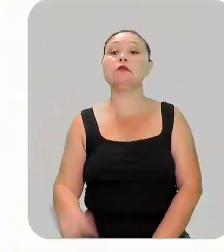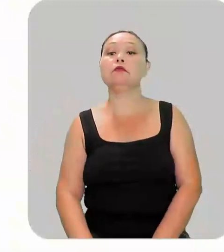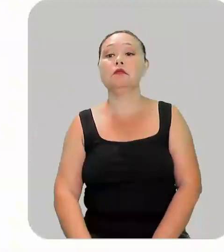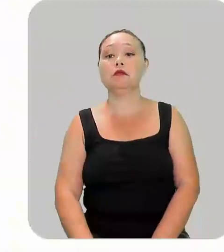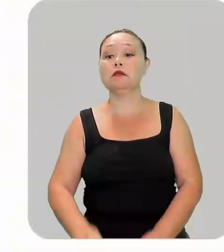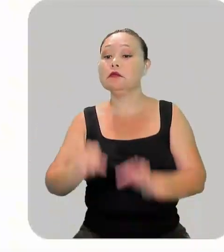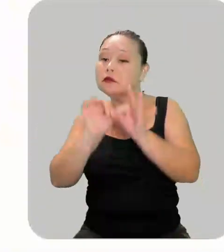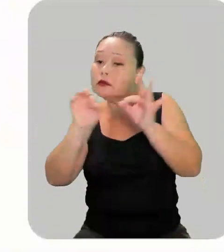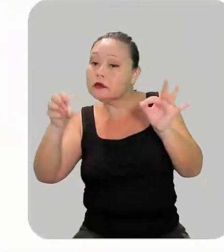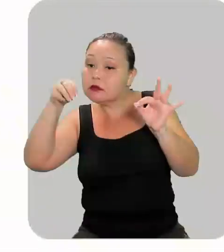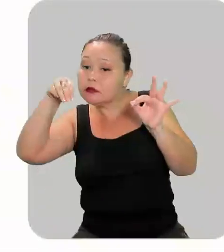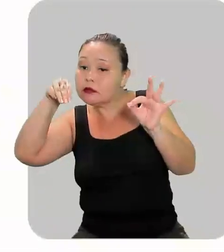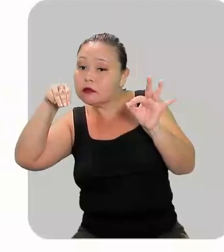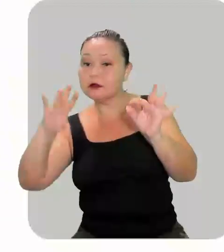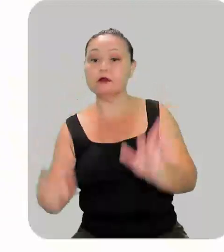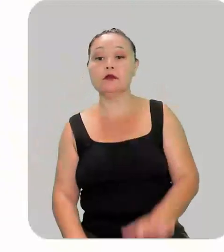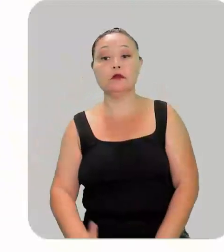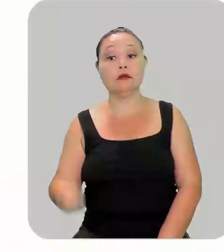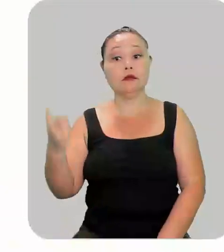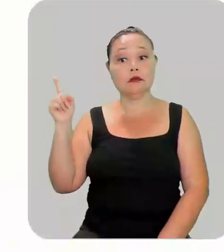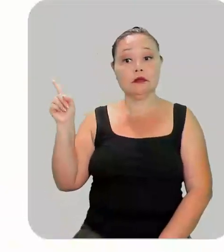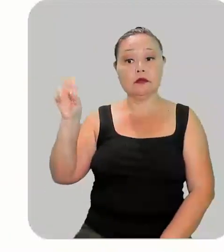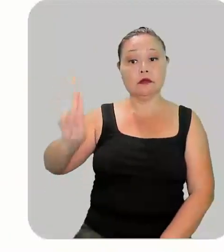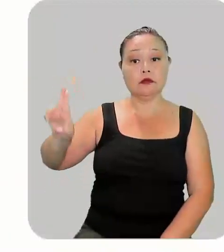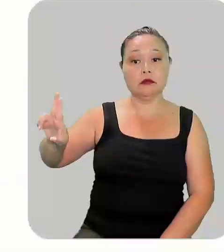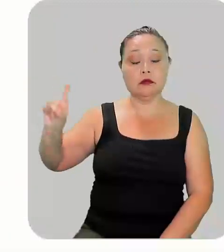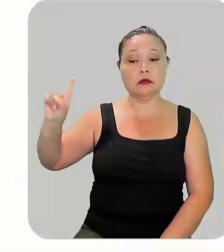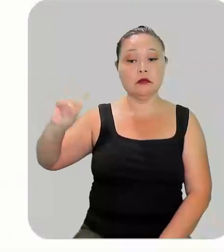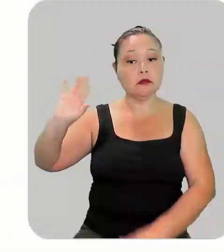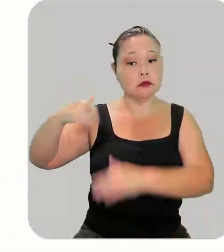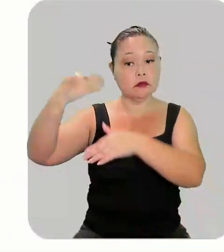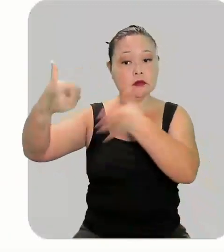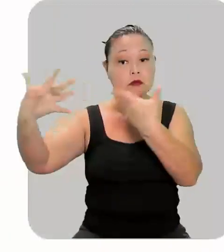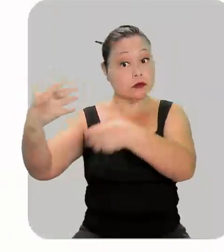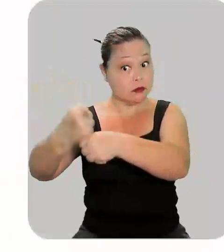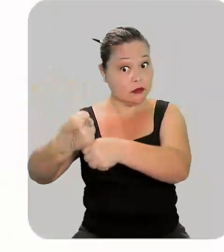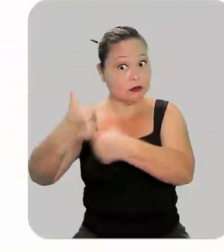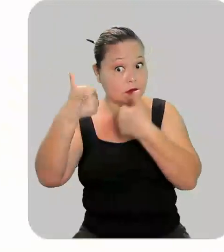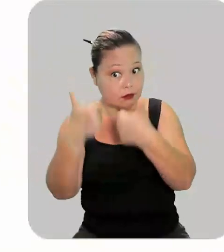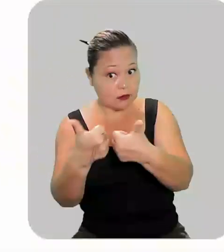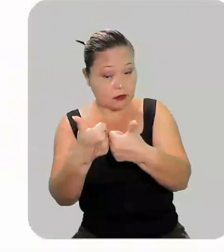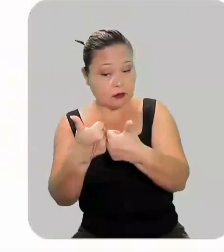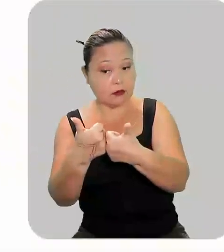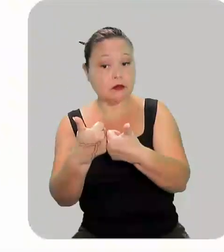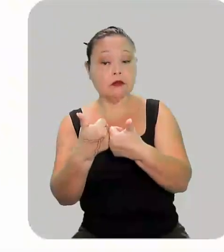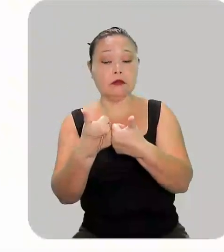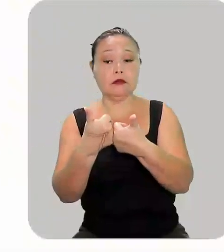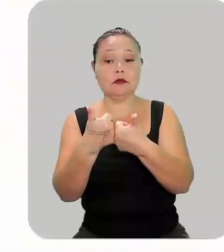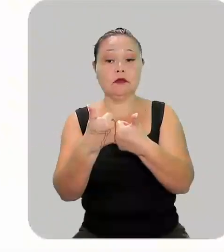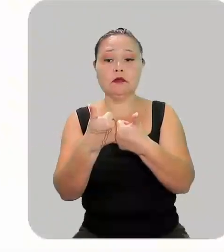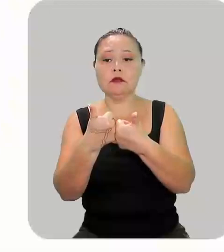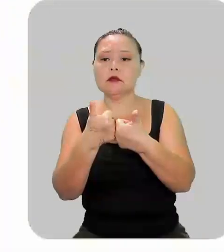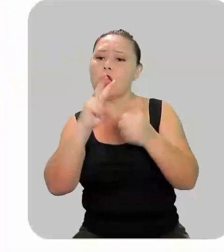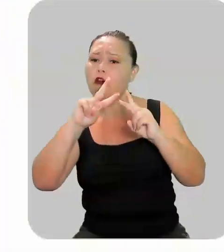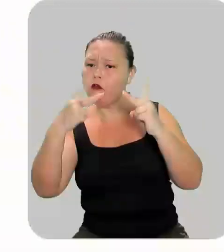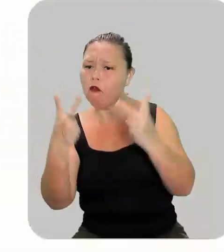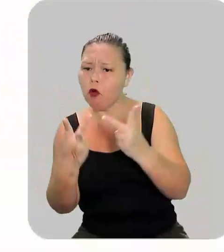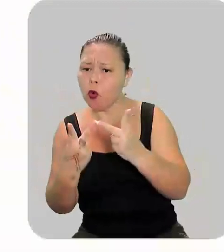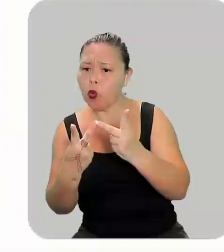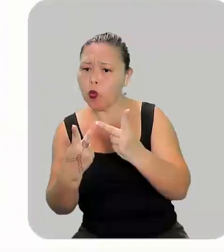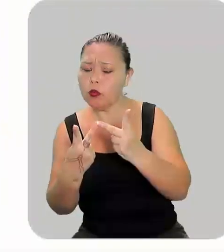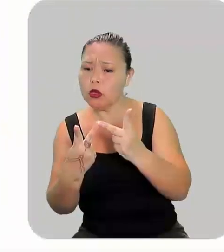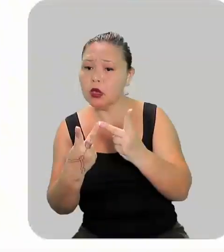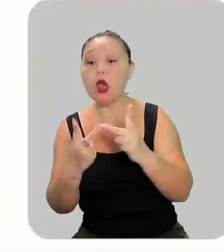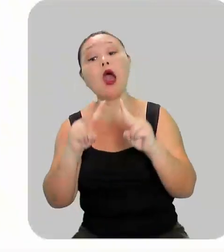0,05 metros, tá? Pra gente usar isso lá na frente nos cálculos, tá bom? E como aí, é que calcula o volume?